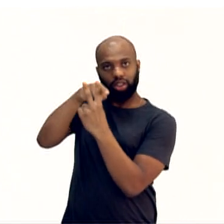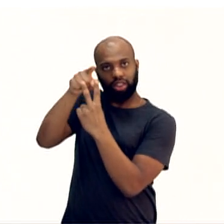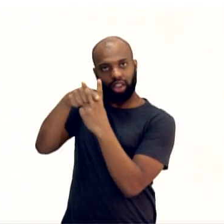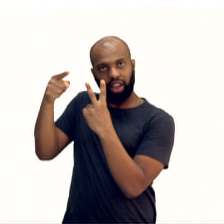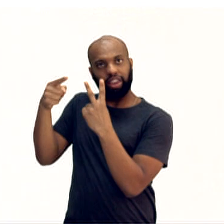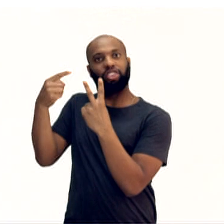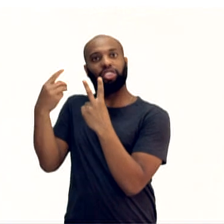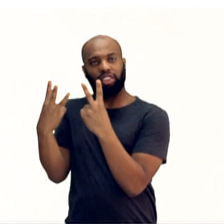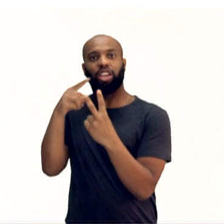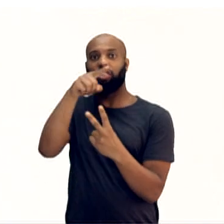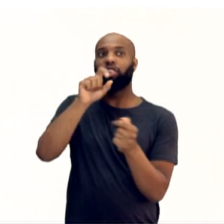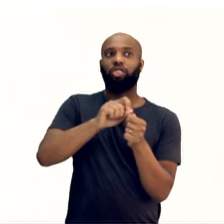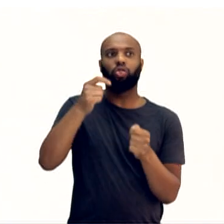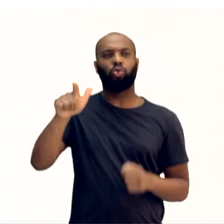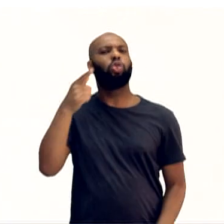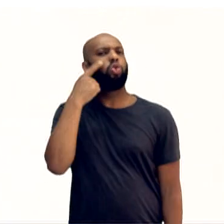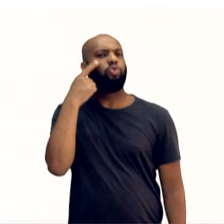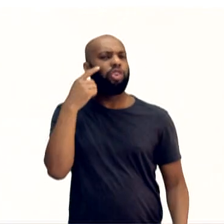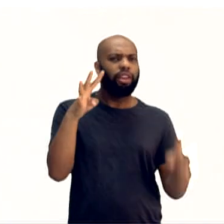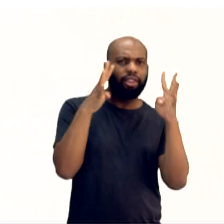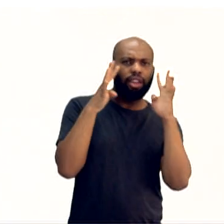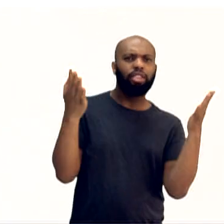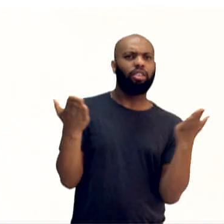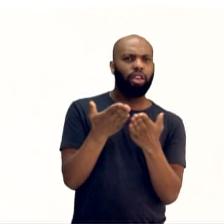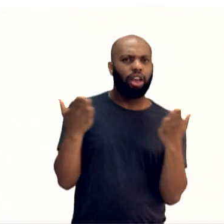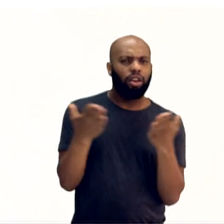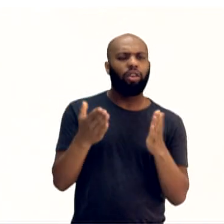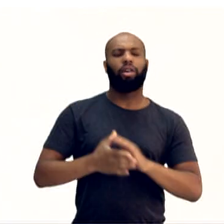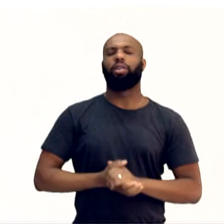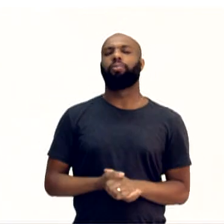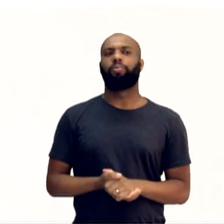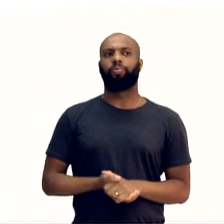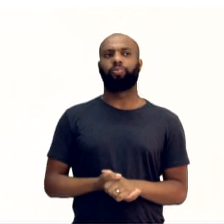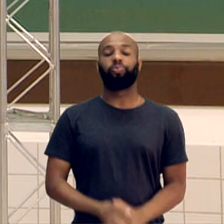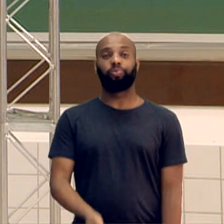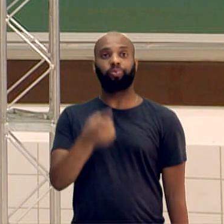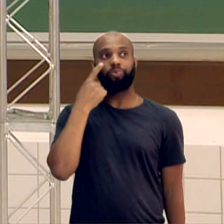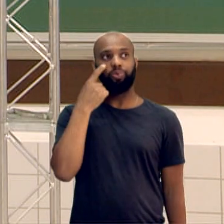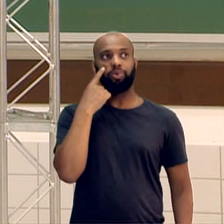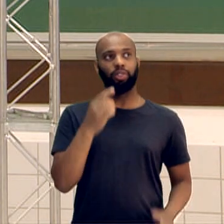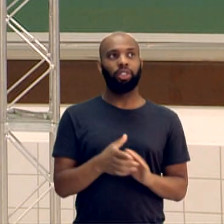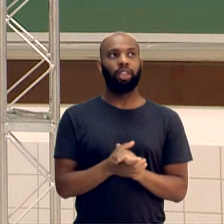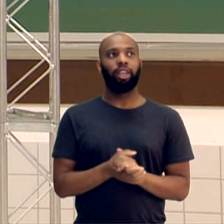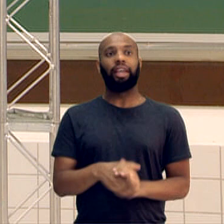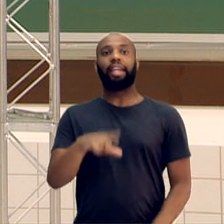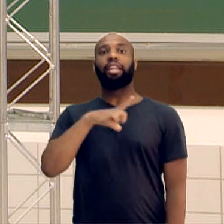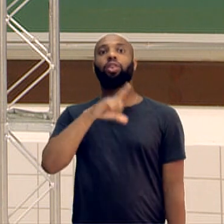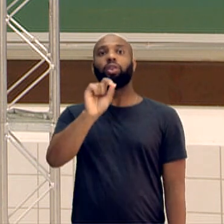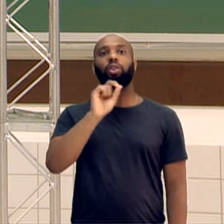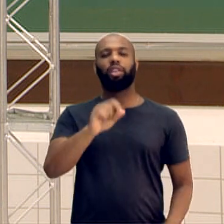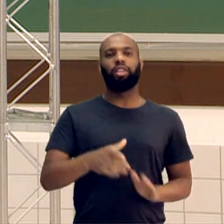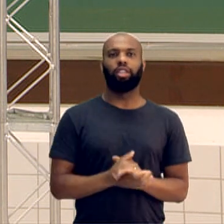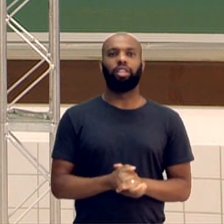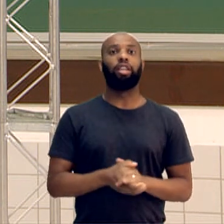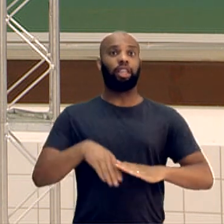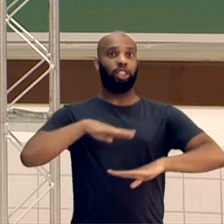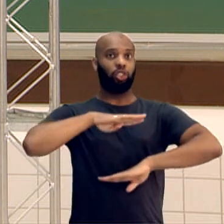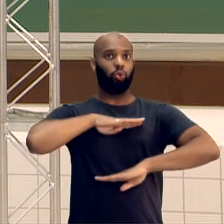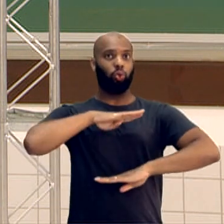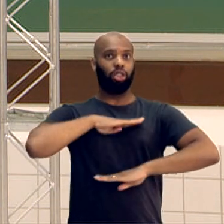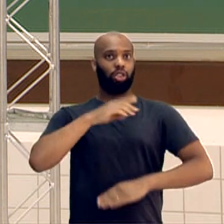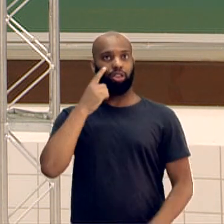os próximos. Então, presta atenção e fica ligado. Olha só, nós temos então a seguinte